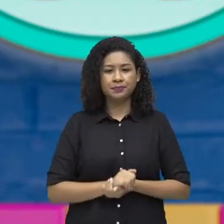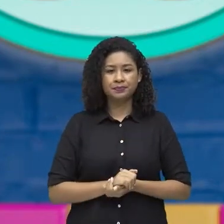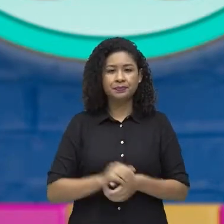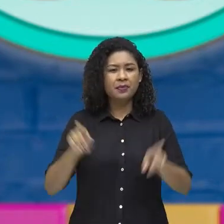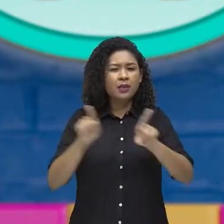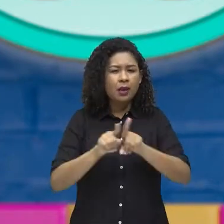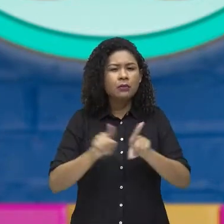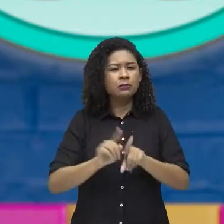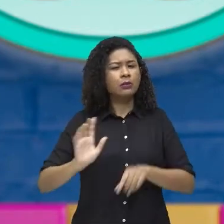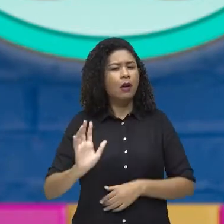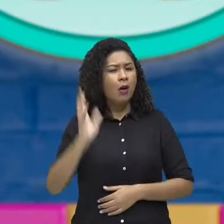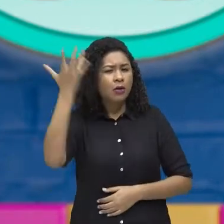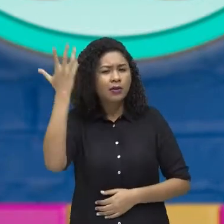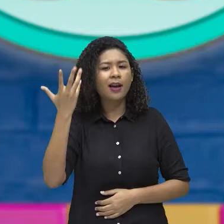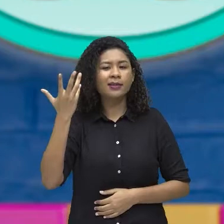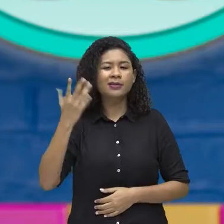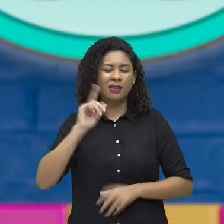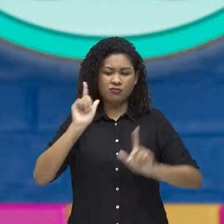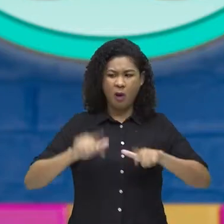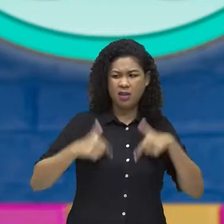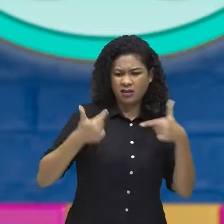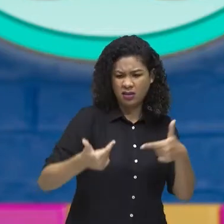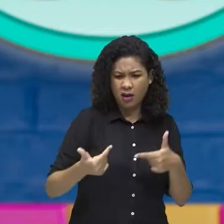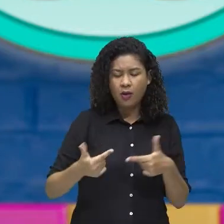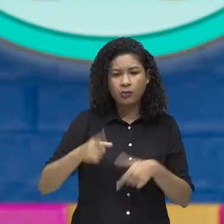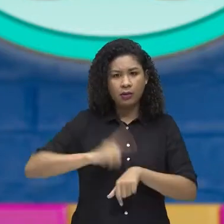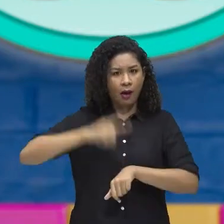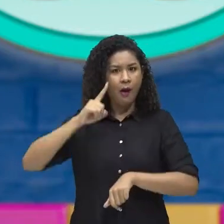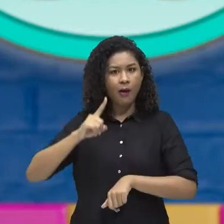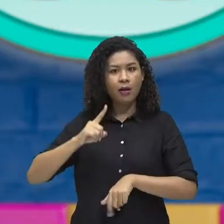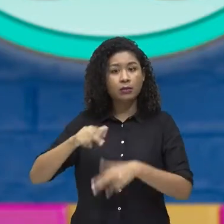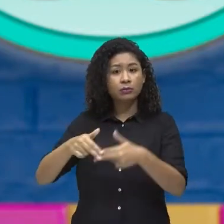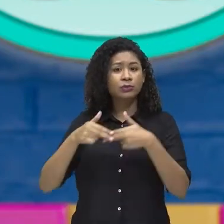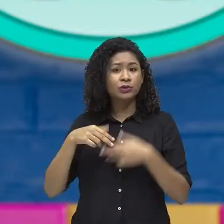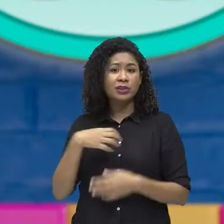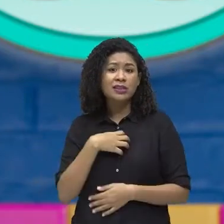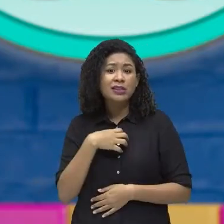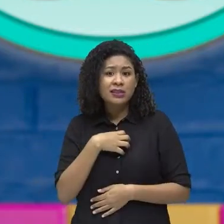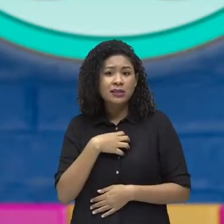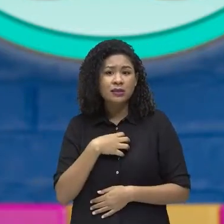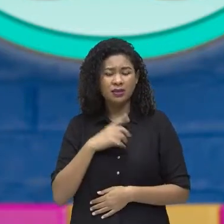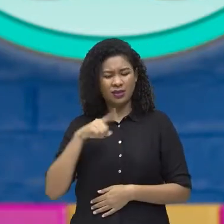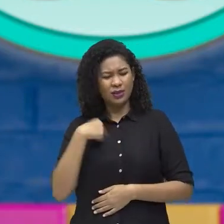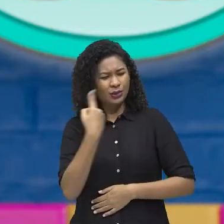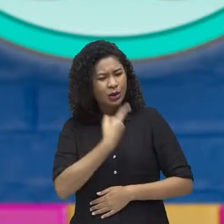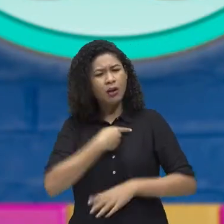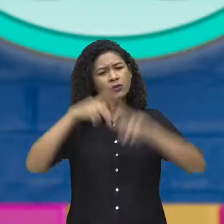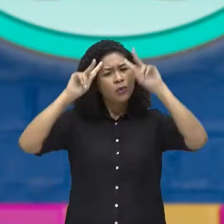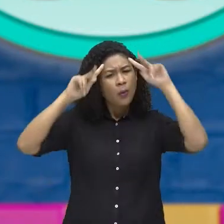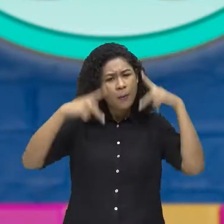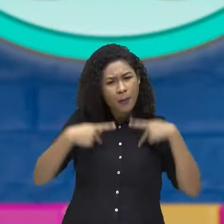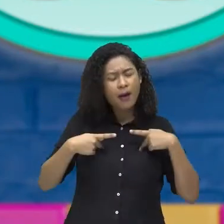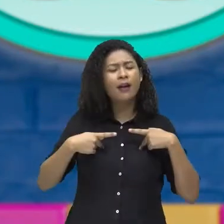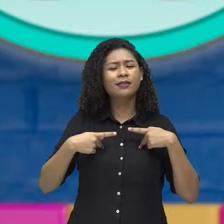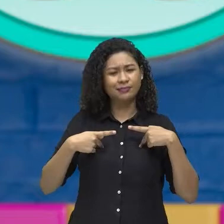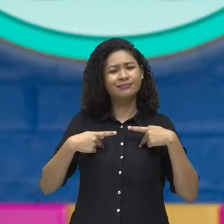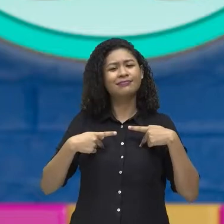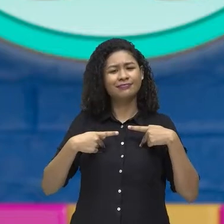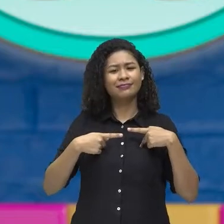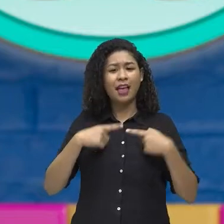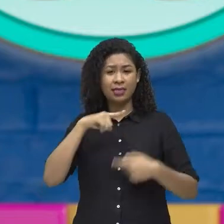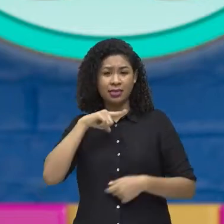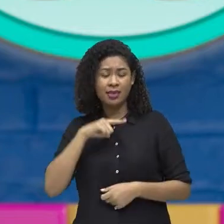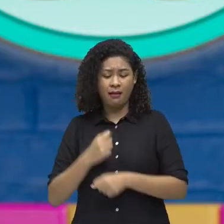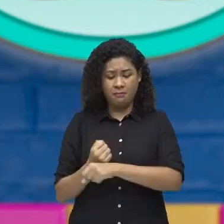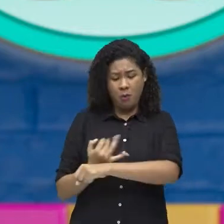gente age em função do que sentimos, somos pessoas inteiras. Pessoas inteiras, elas têm seus aspectos mentais, seus aspectos